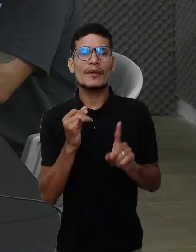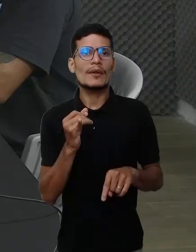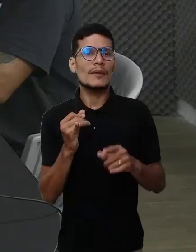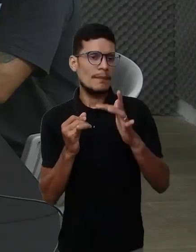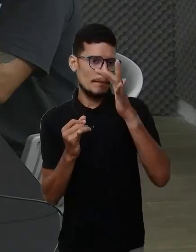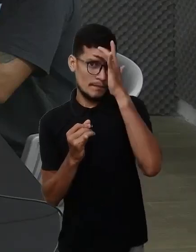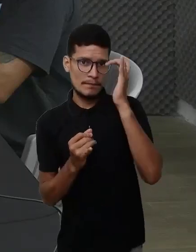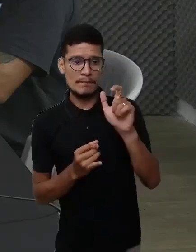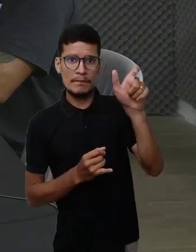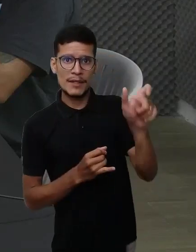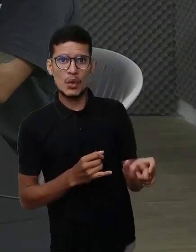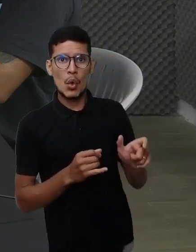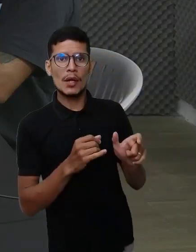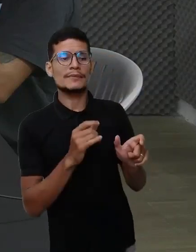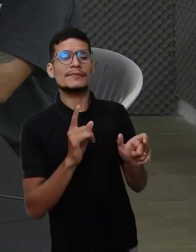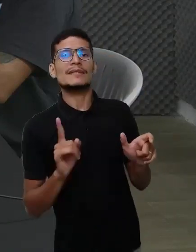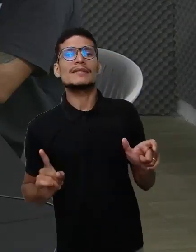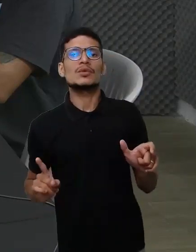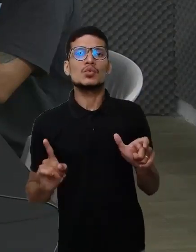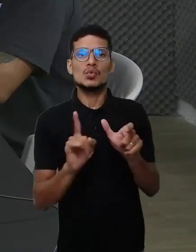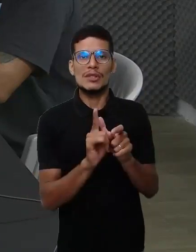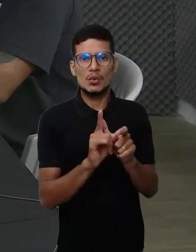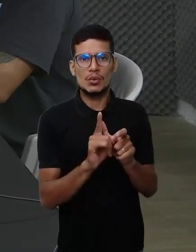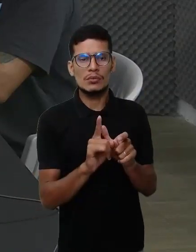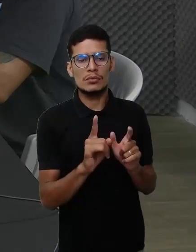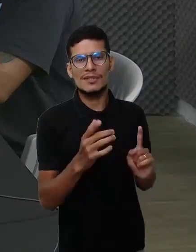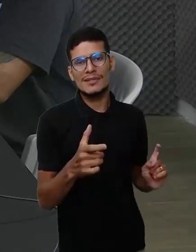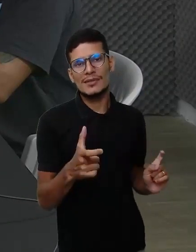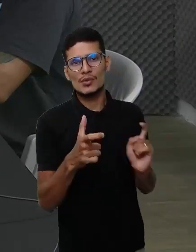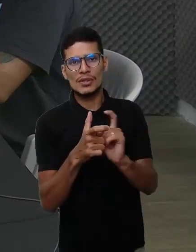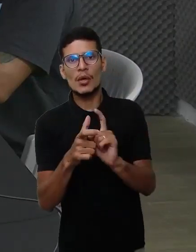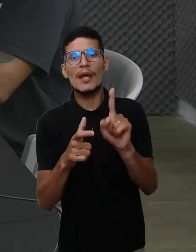sujeito incluído, o sujeito privilegiado.